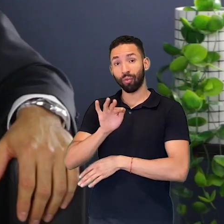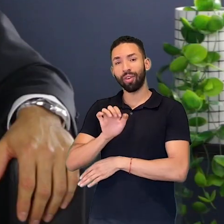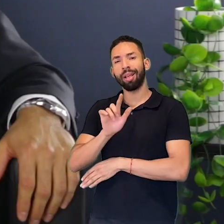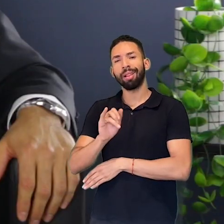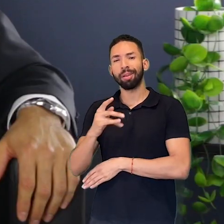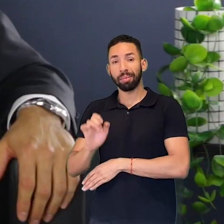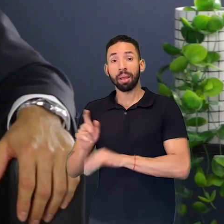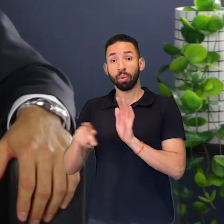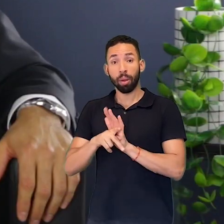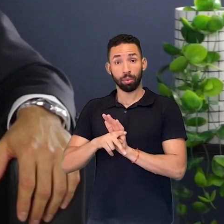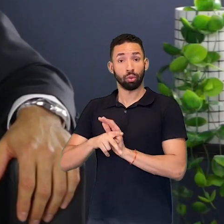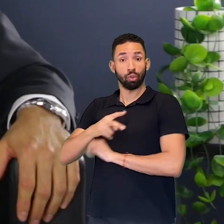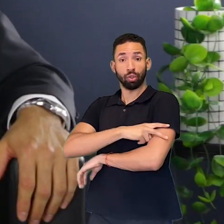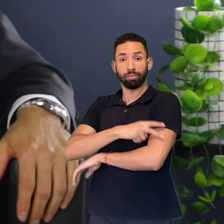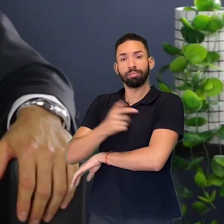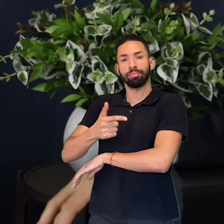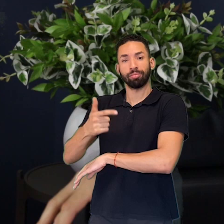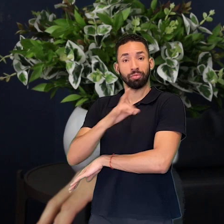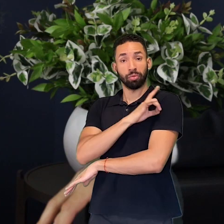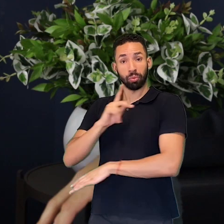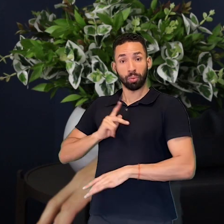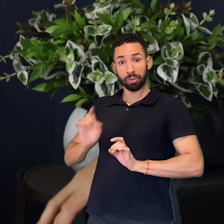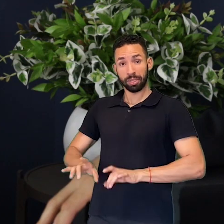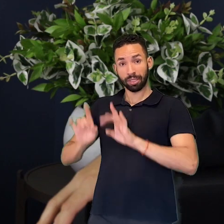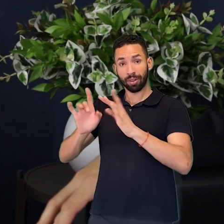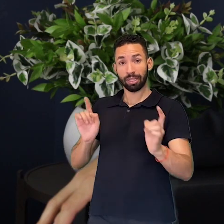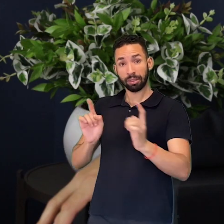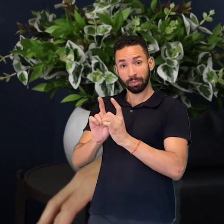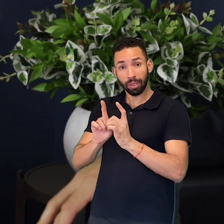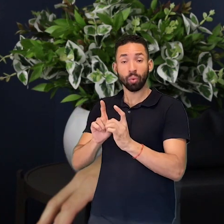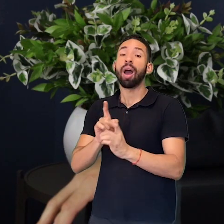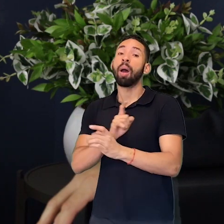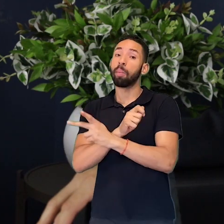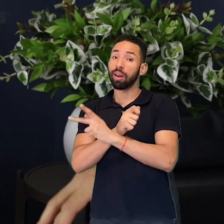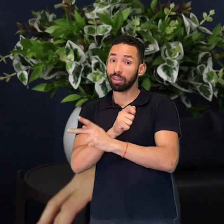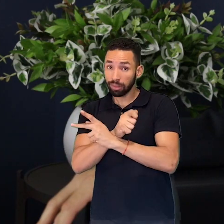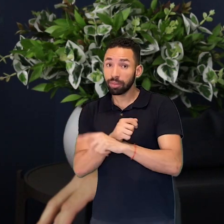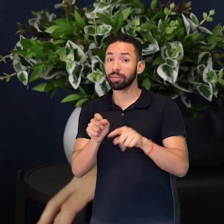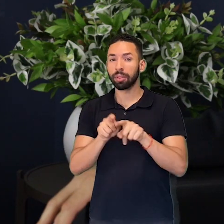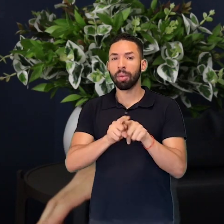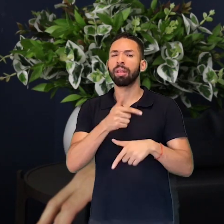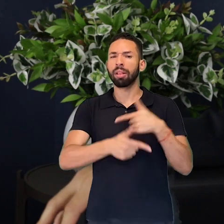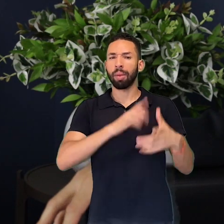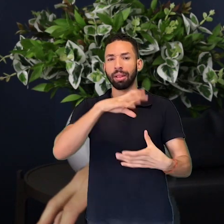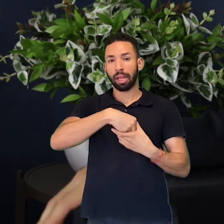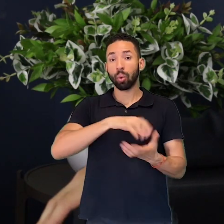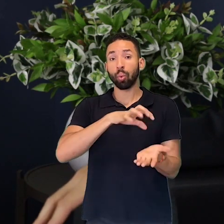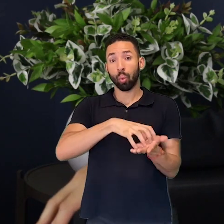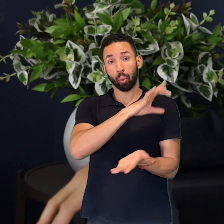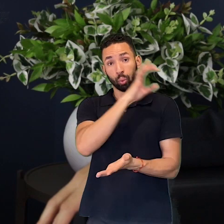público Felipe Takayasu, que é titular da 2ª Defensoria Pública Especializada de Atendimento Cível de Aparecida de Goiânia